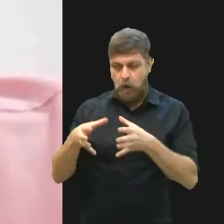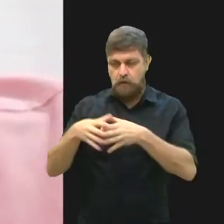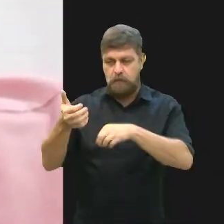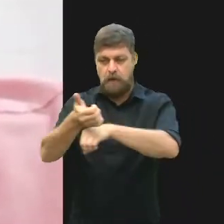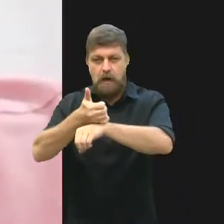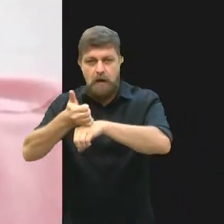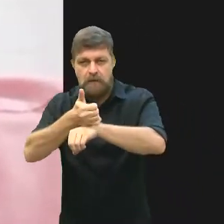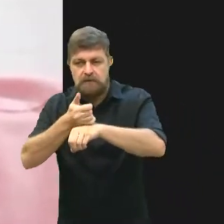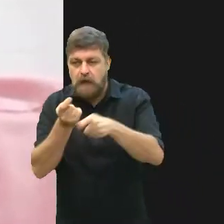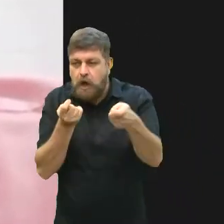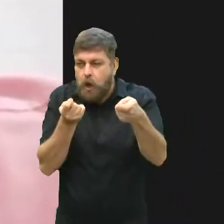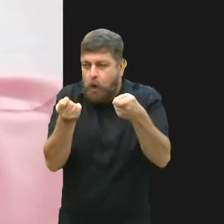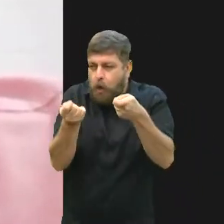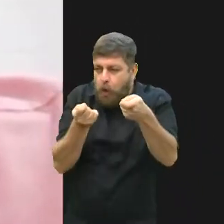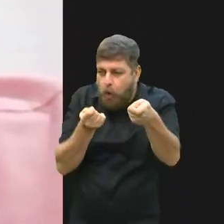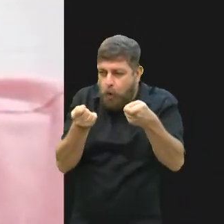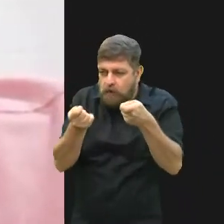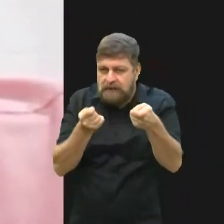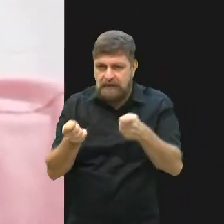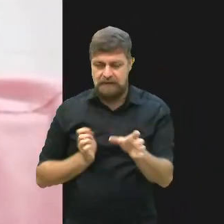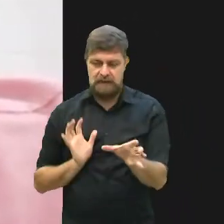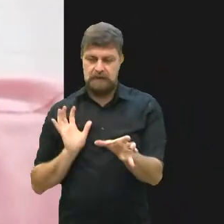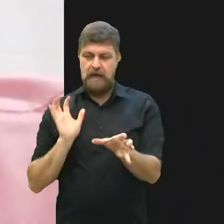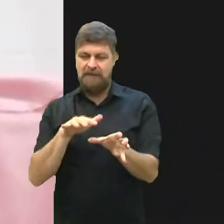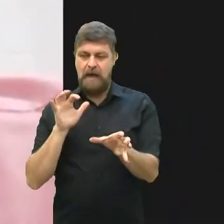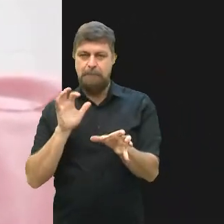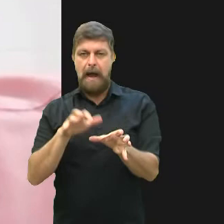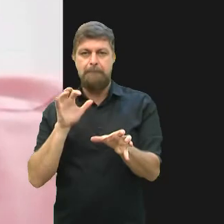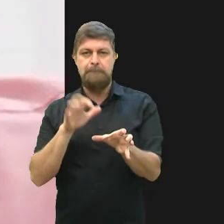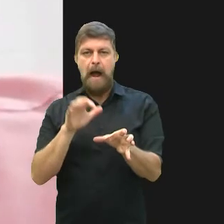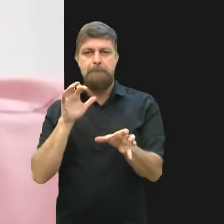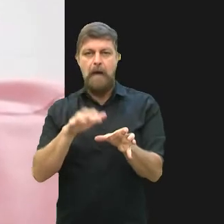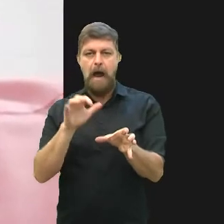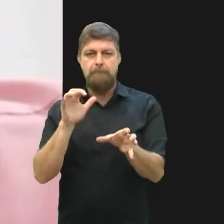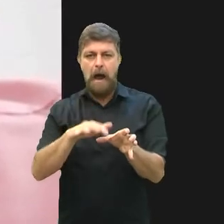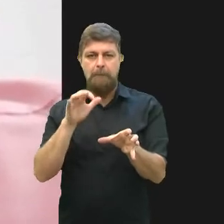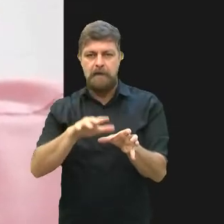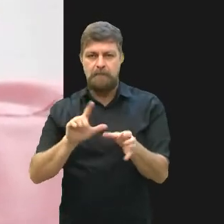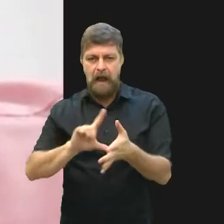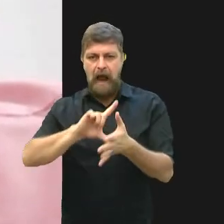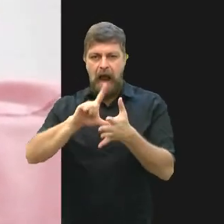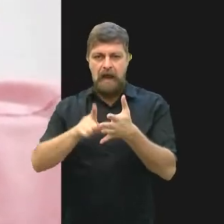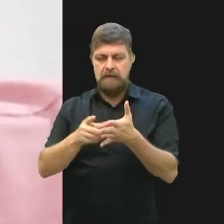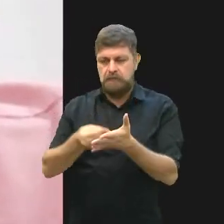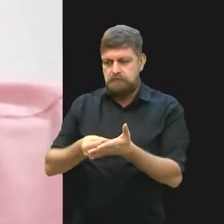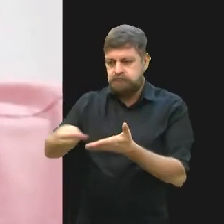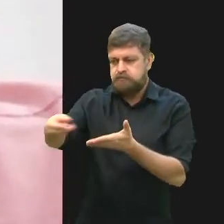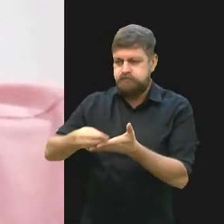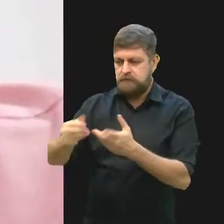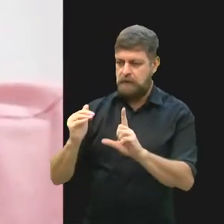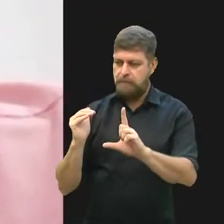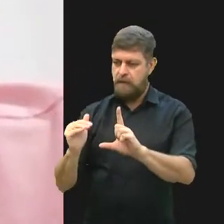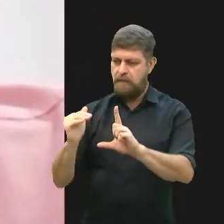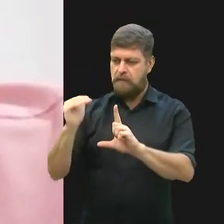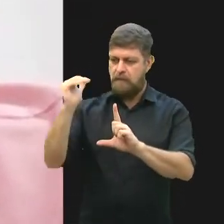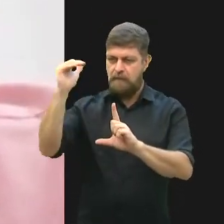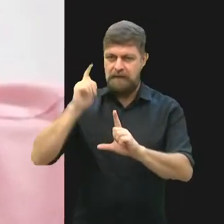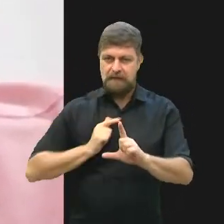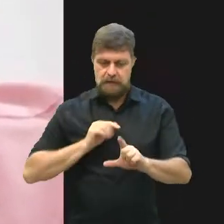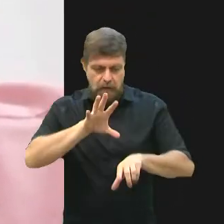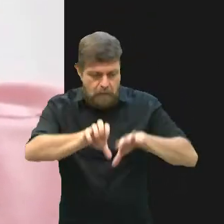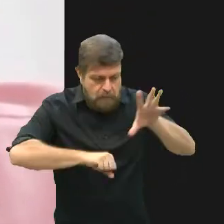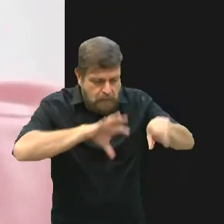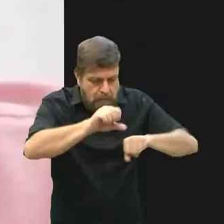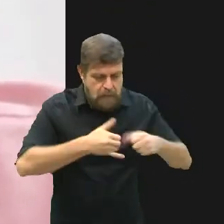que faz o monitoramento, faz a coleta das informações para enviar para esses rankings, por exemplo, tem que ser feita a coleta